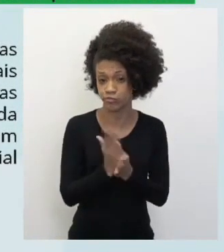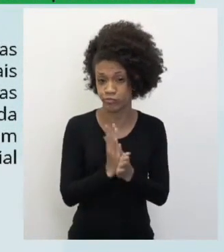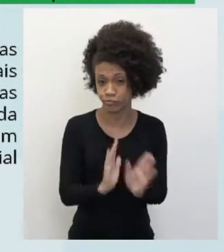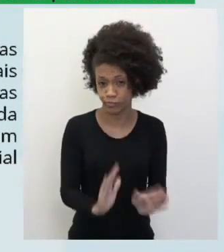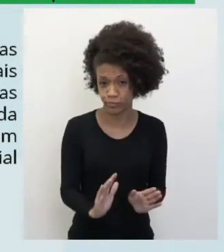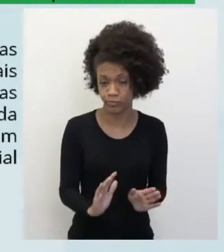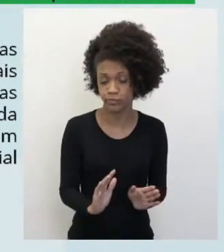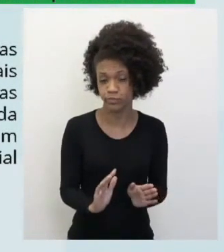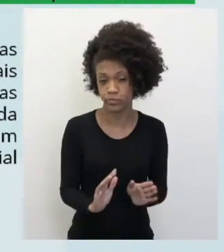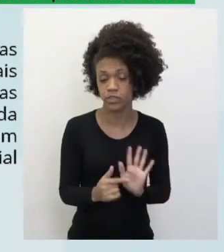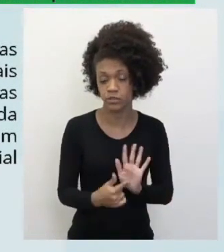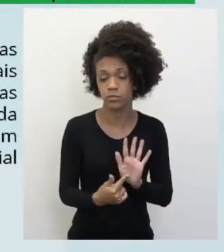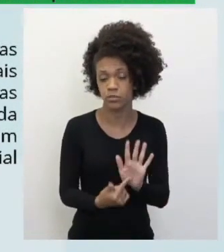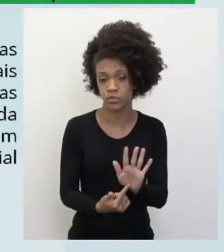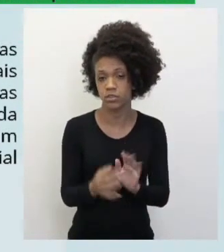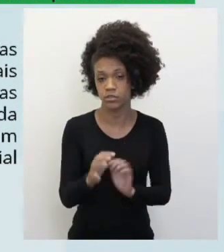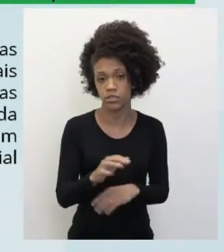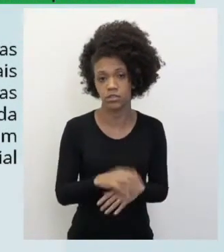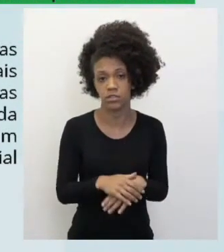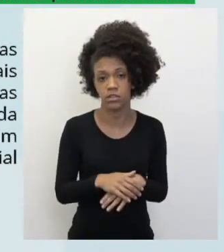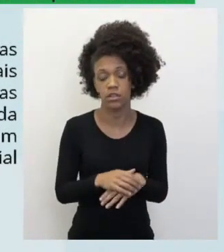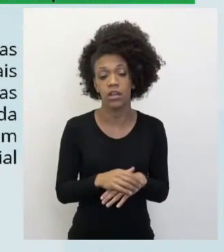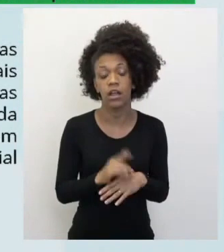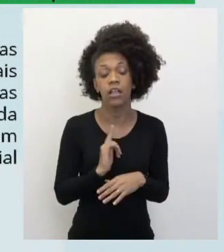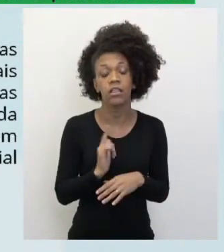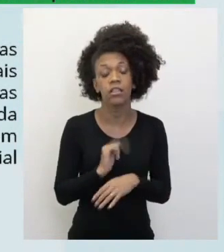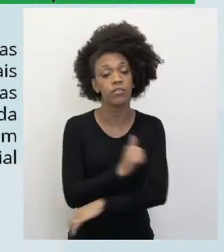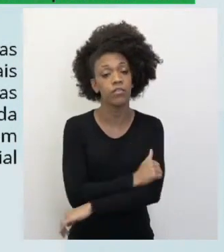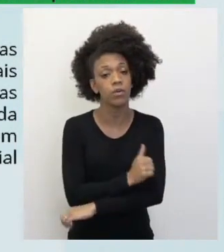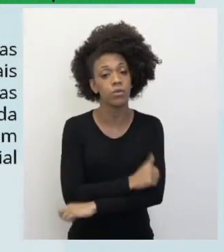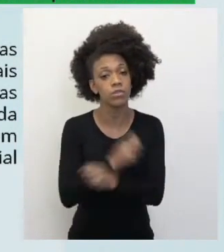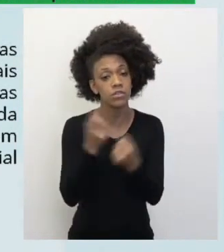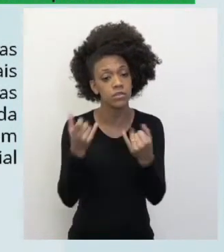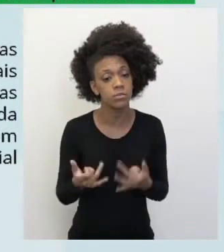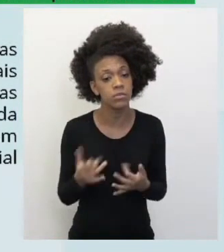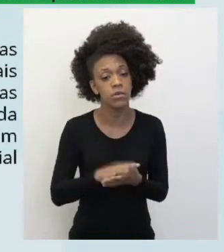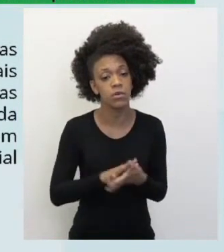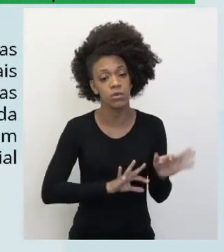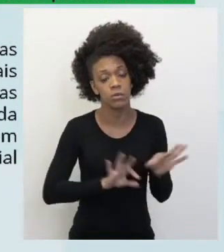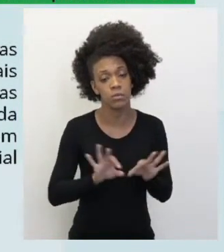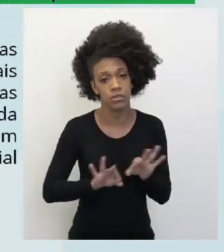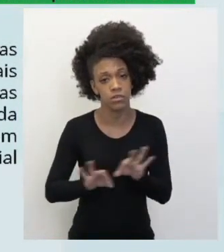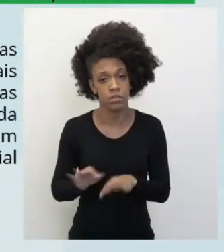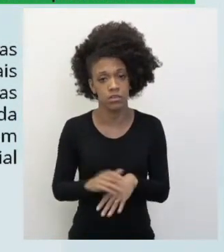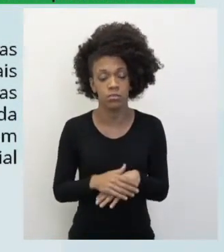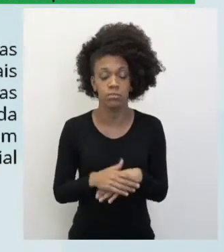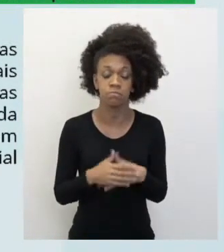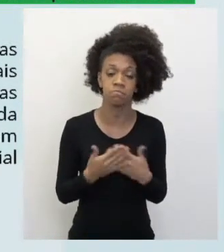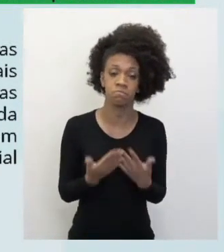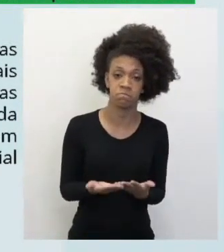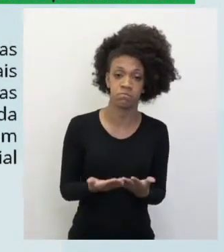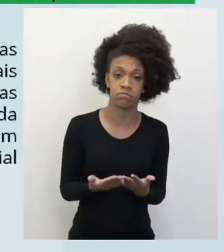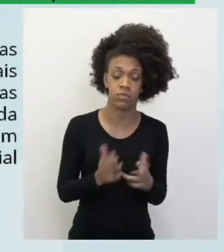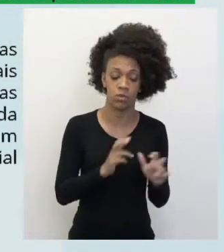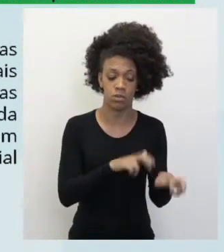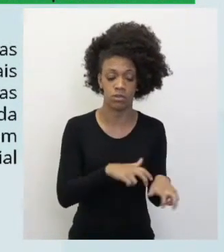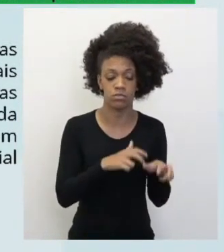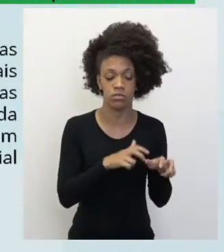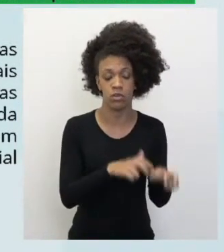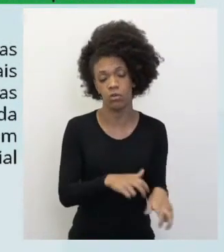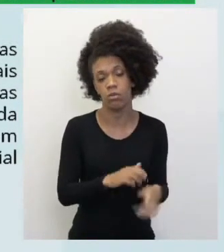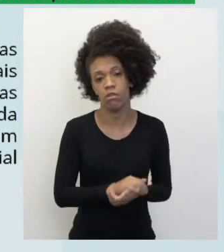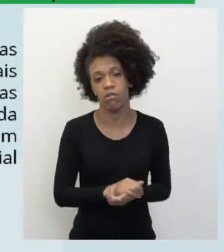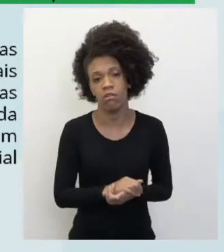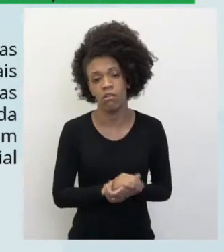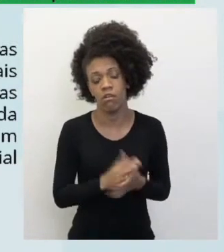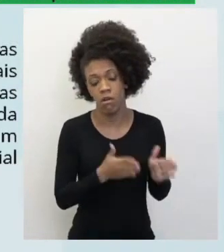Muitos pontuaram isso. Teve um estudante aqui que falou da questão da ruralização, né? Ou seja, a agricultura passou a